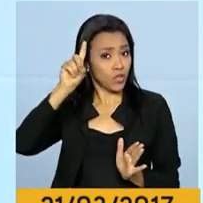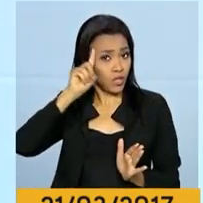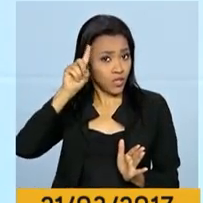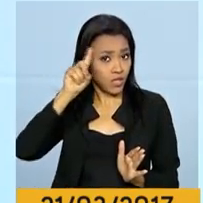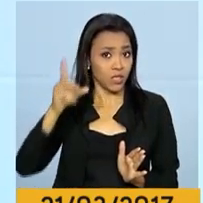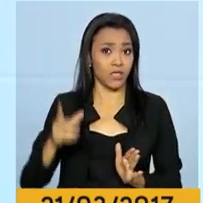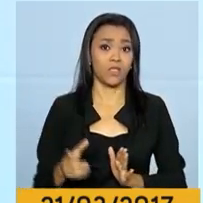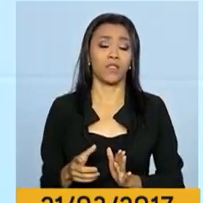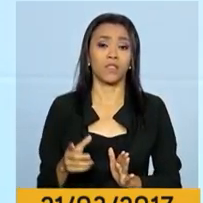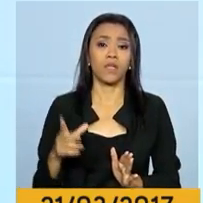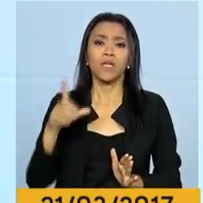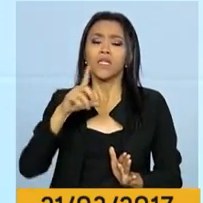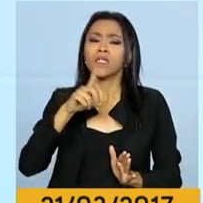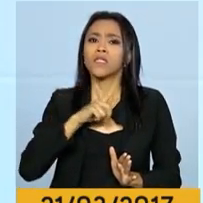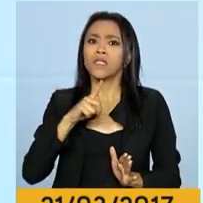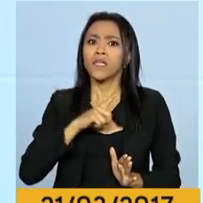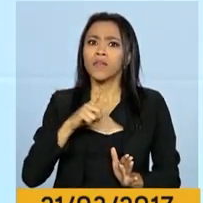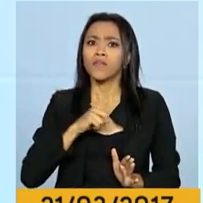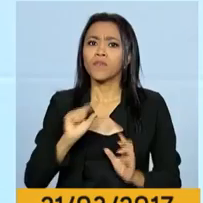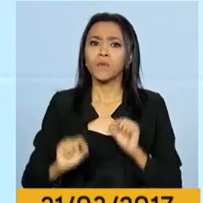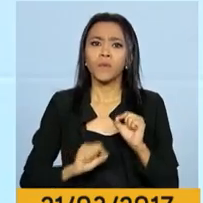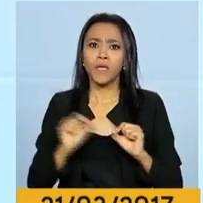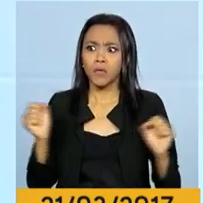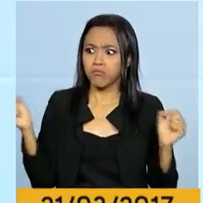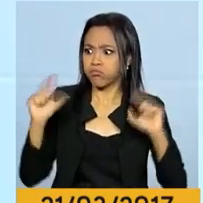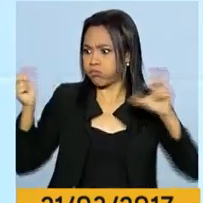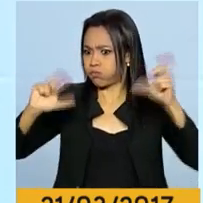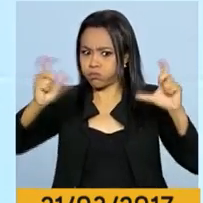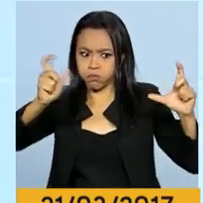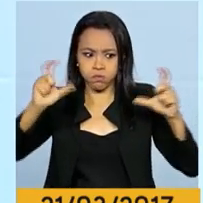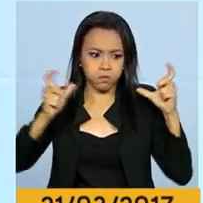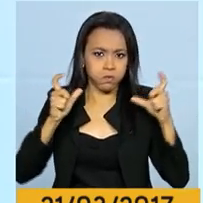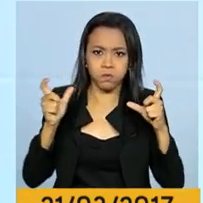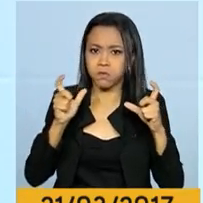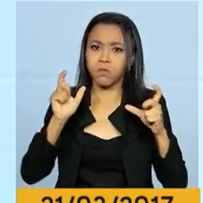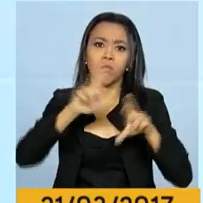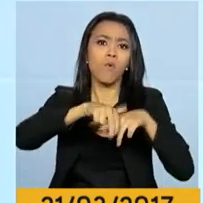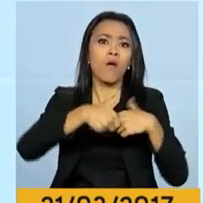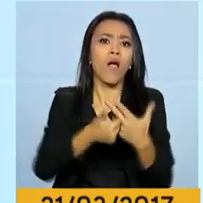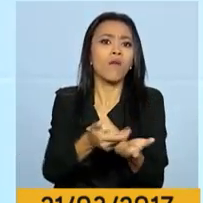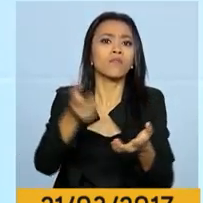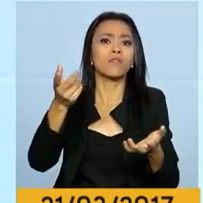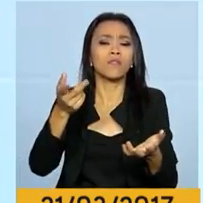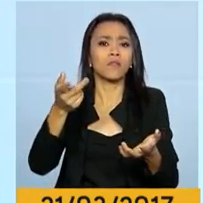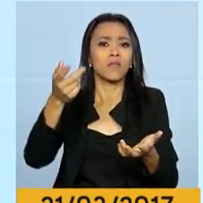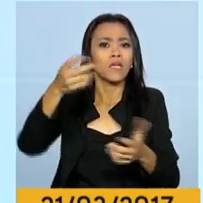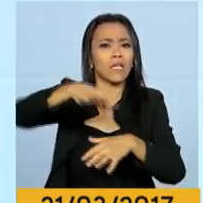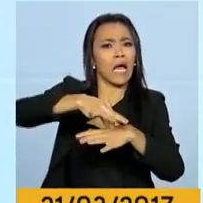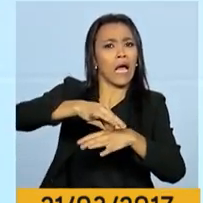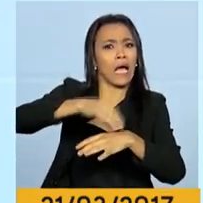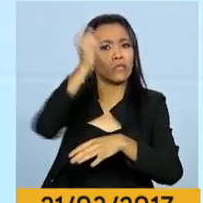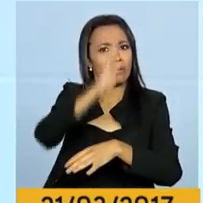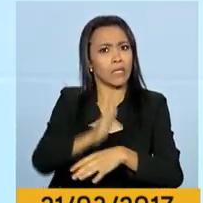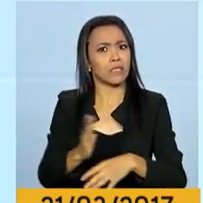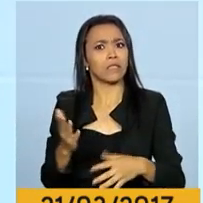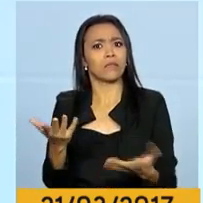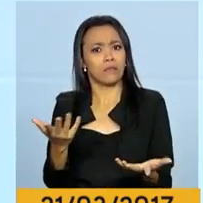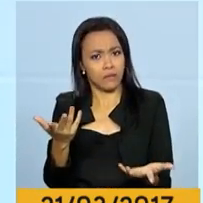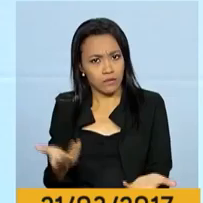por assim dizer, um grande alarde em relação à carne brasileira, aos produtos de